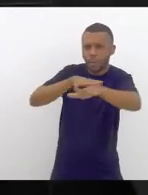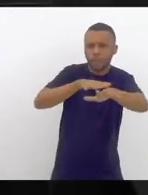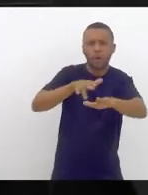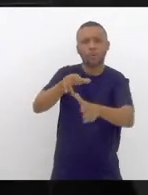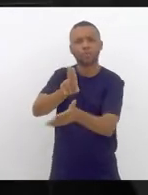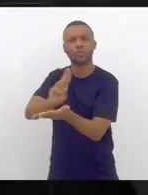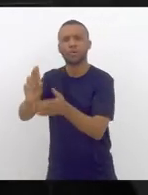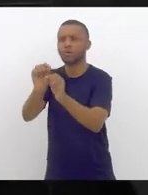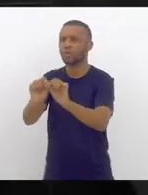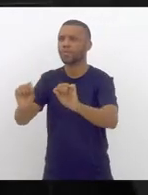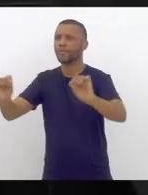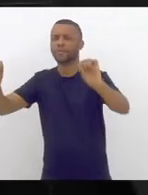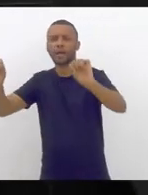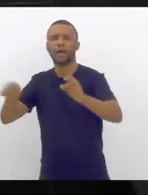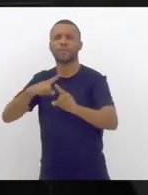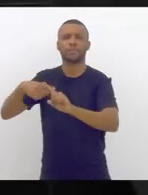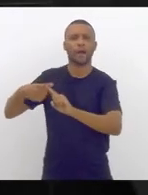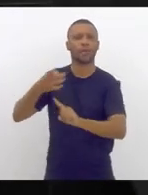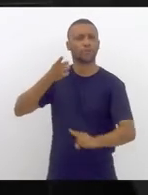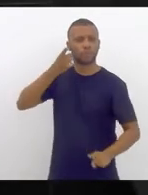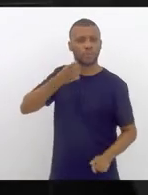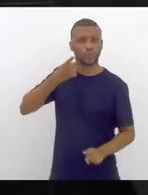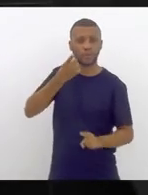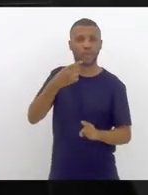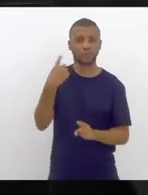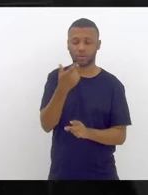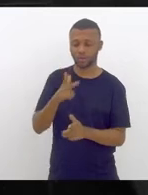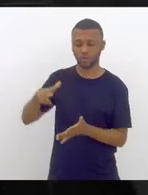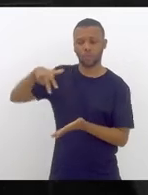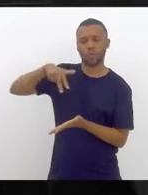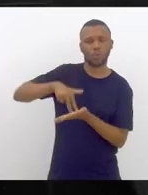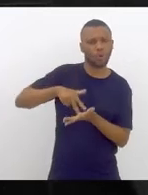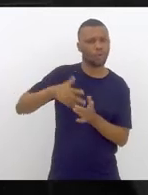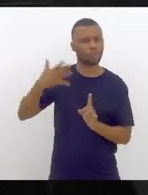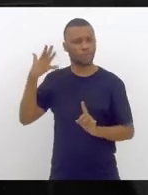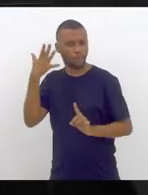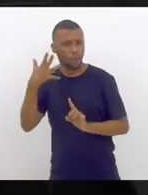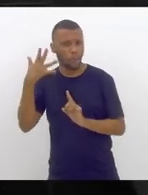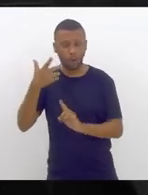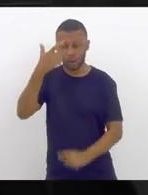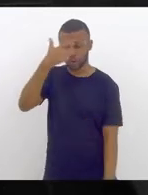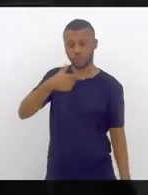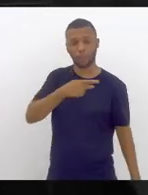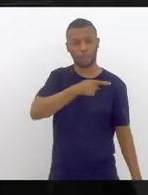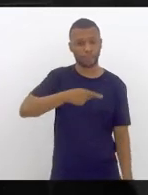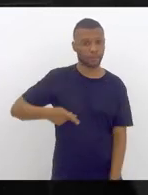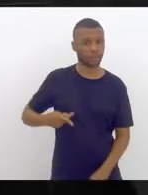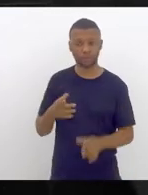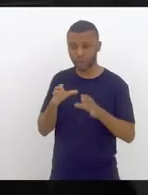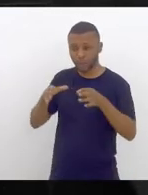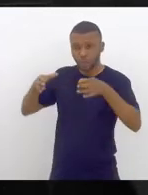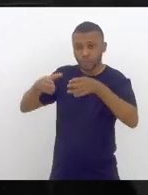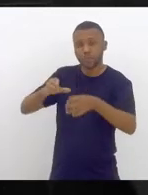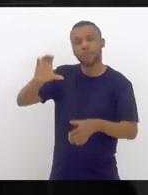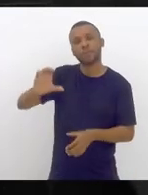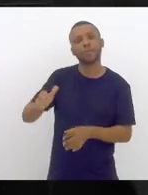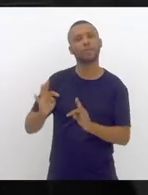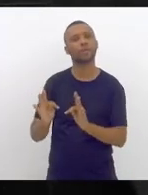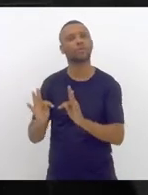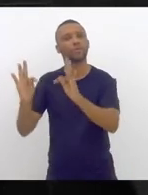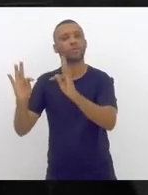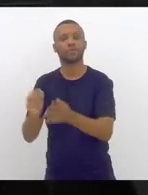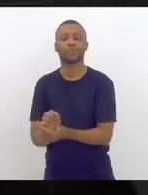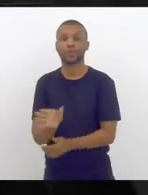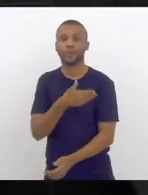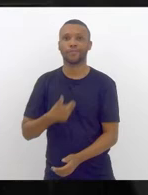parlamentares nós aqui viemos A Tribuna como presidente da Comissão de ciência e tecnologia da alerj levantar nossa voz e o governo vou